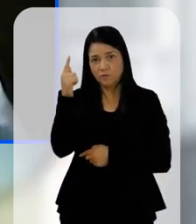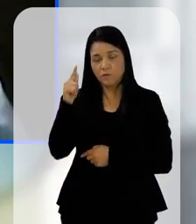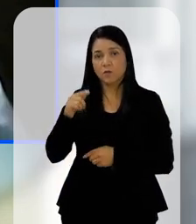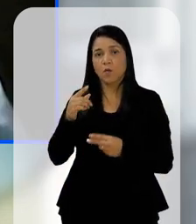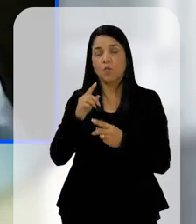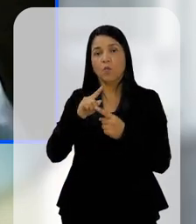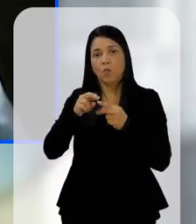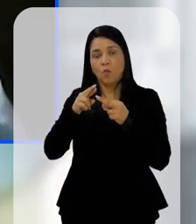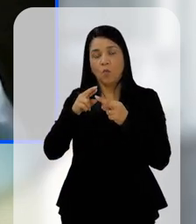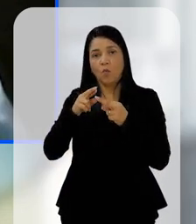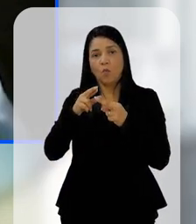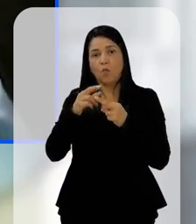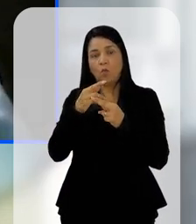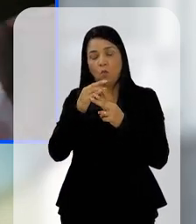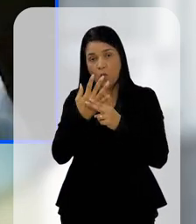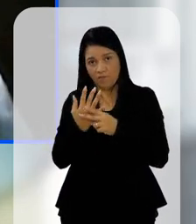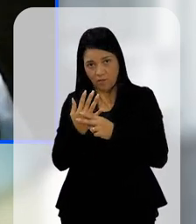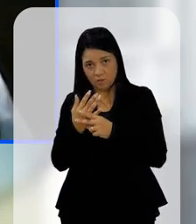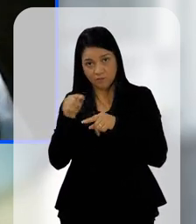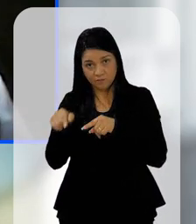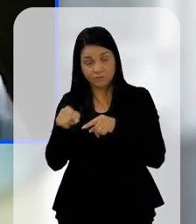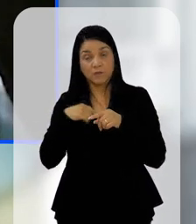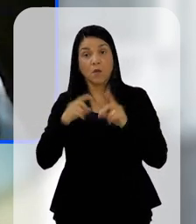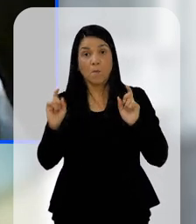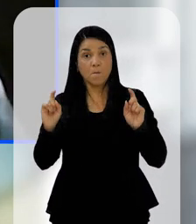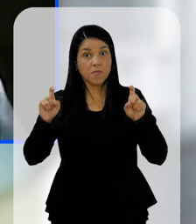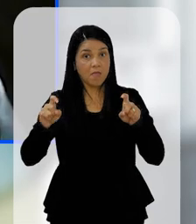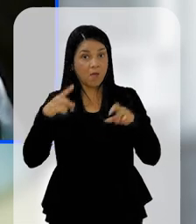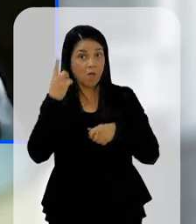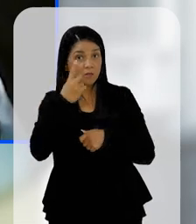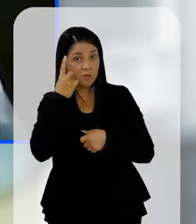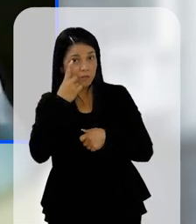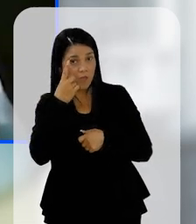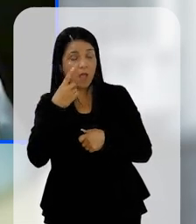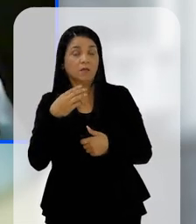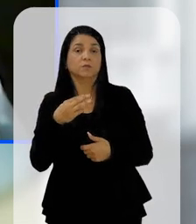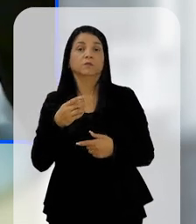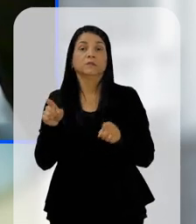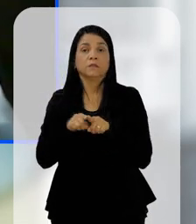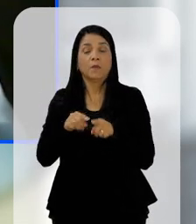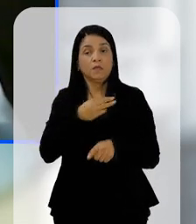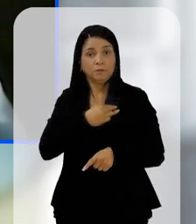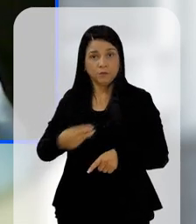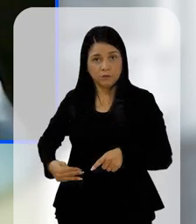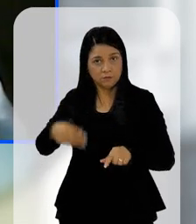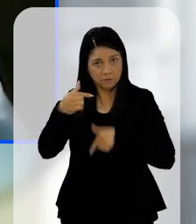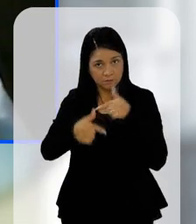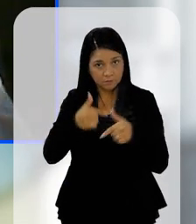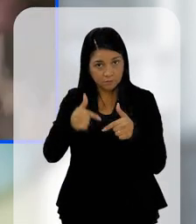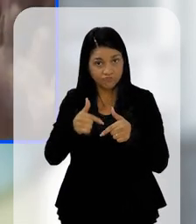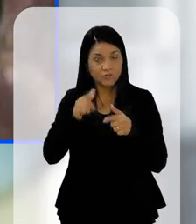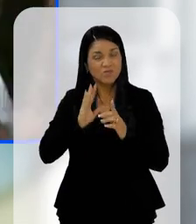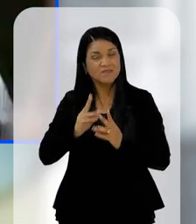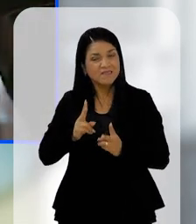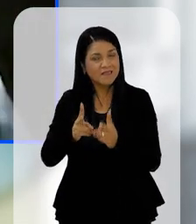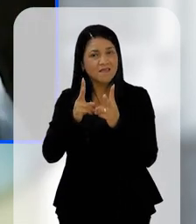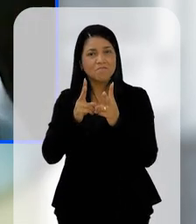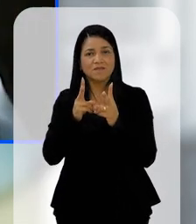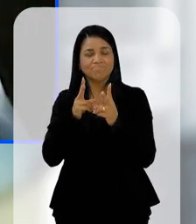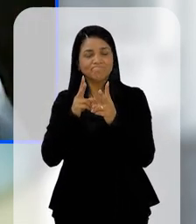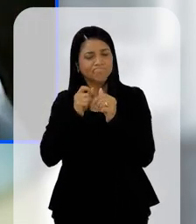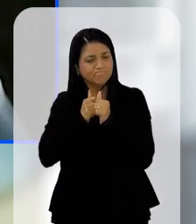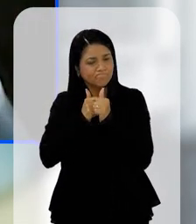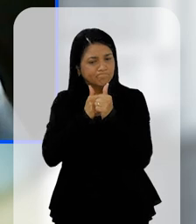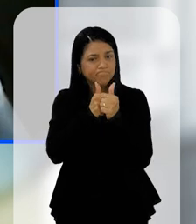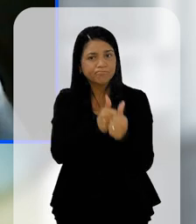da UFRJ, e tanto no mandato aqui como deputado, quanto no ministério, eu sempre me guiei